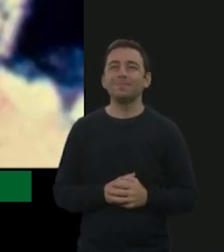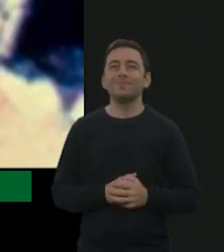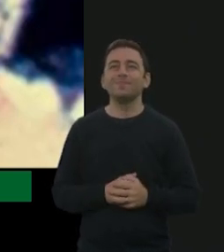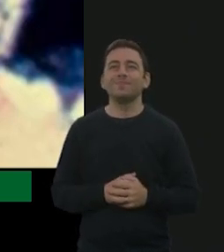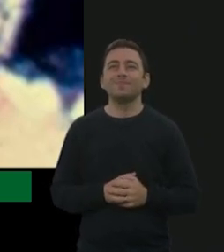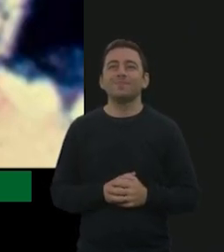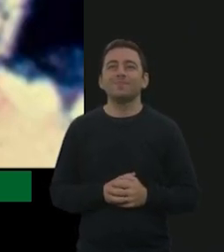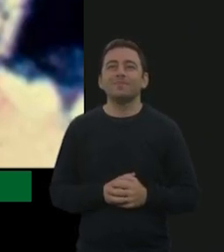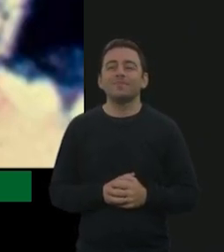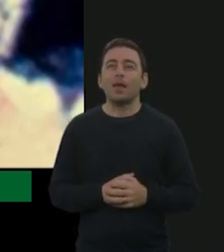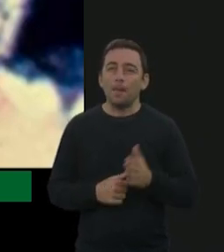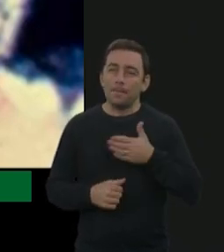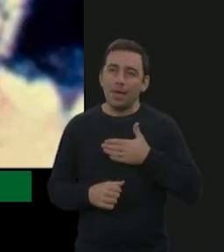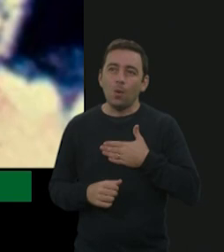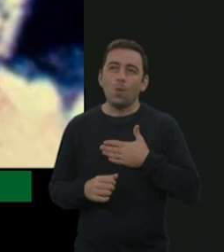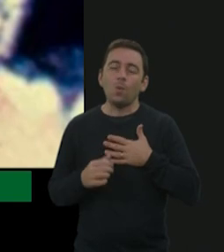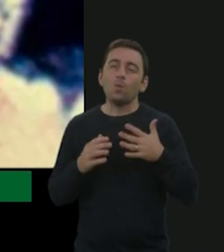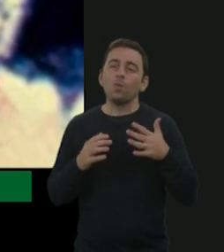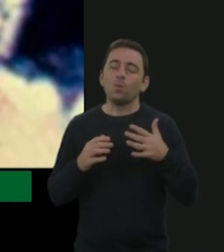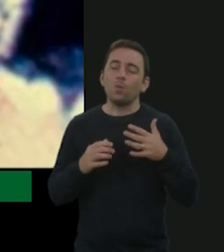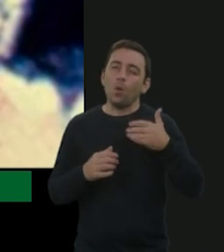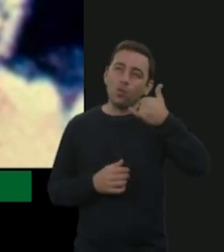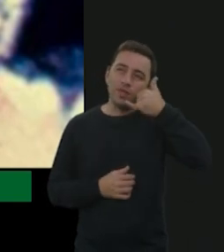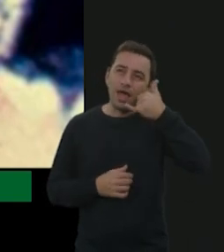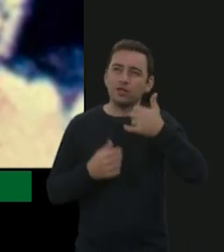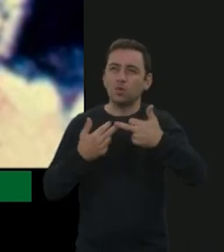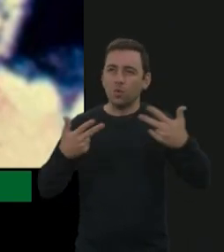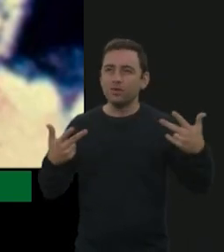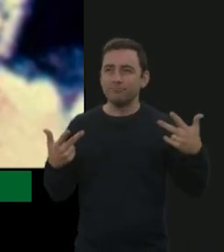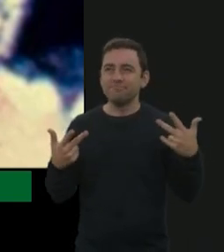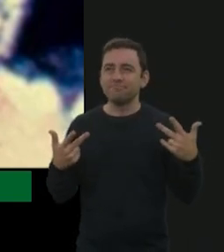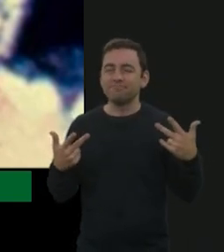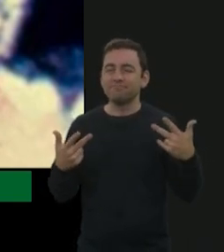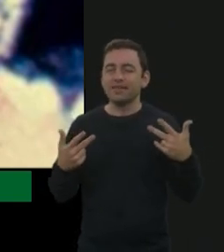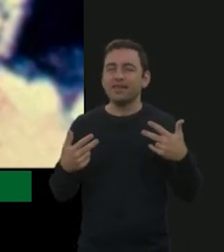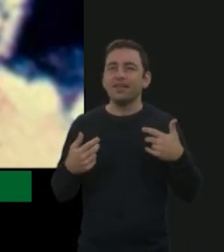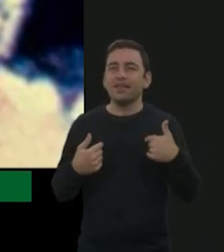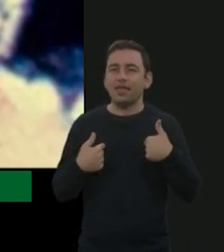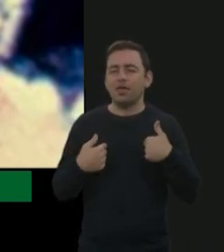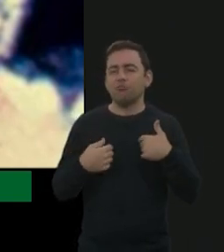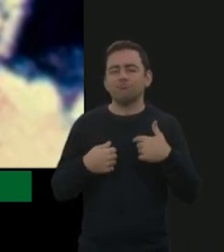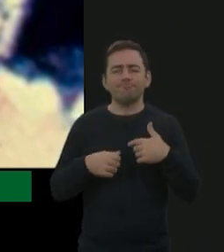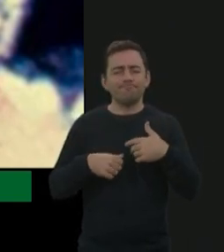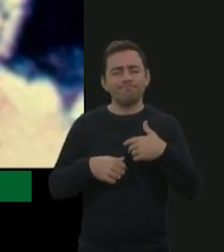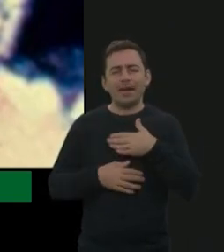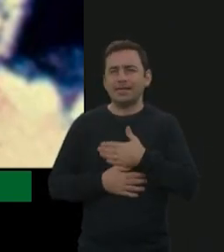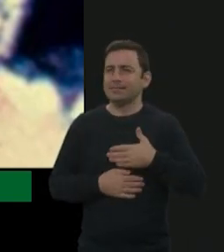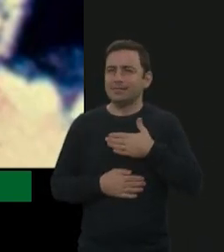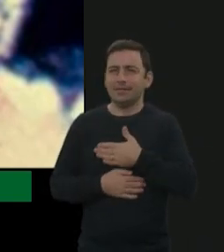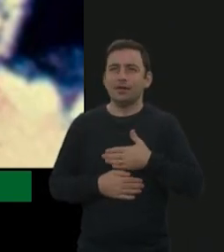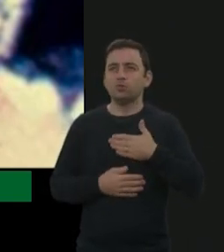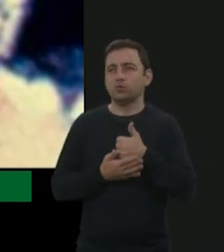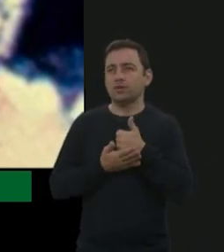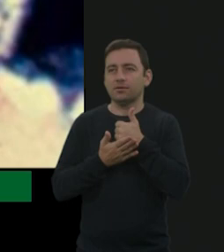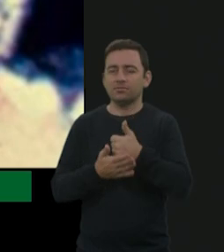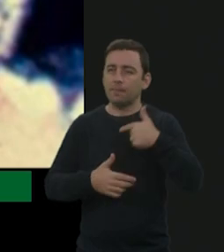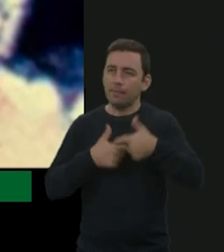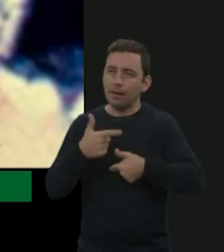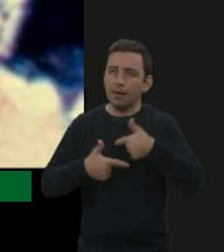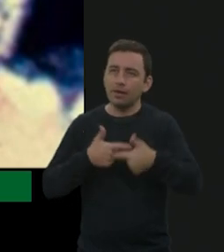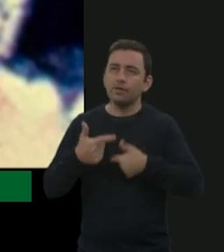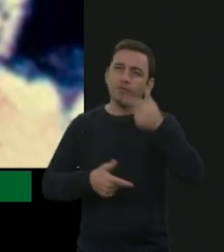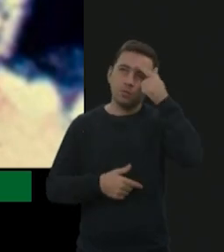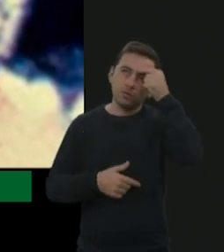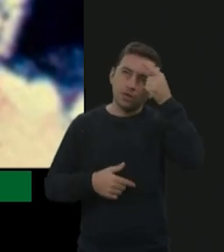Bom, aqui são os meus contatos. Se alguém precisar de alguma ajuda com algum paciente, eu tenho o maior prazer. A gente que trabalha nas